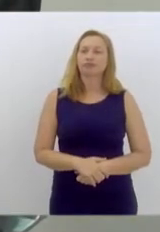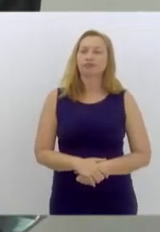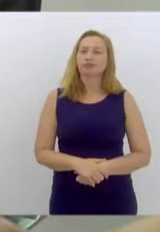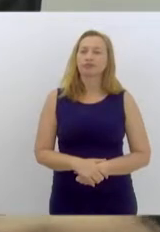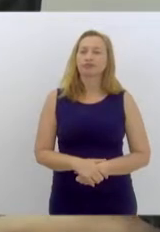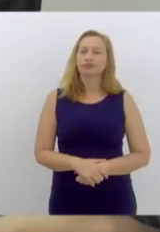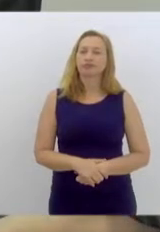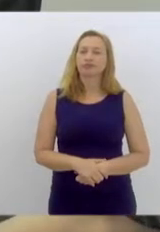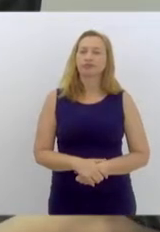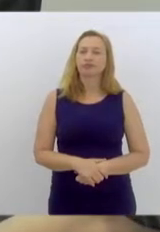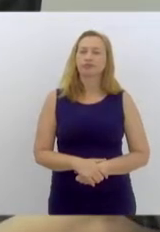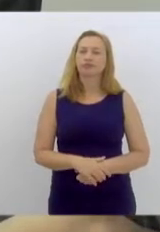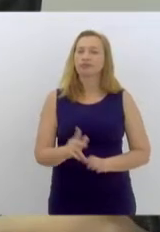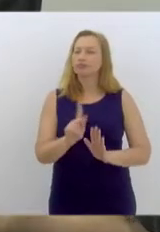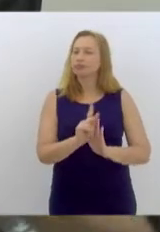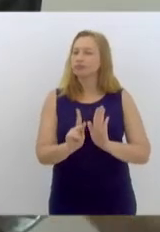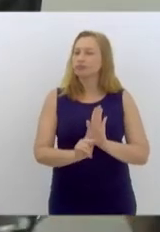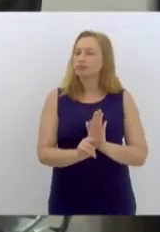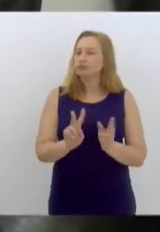Como disse, o projeto